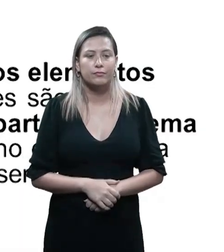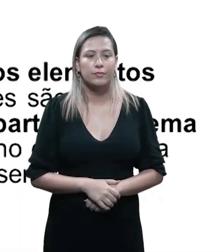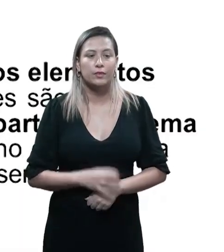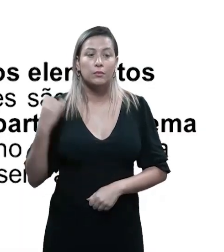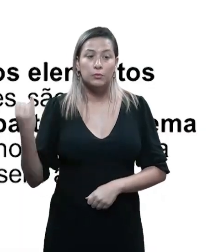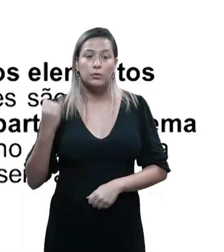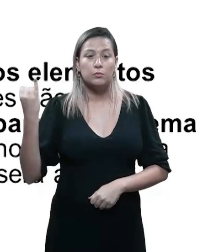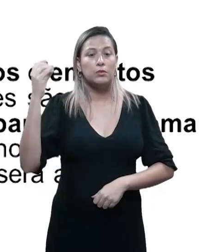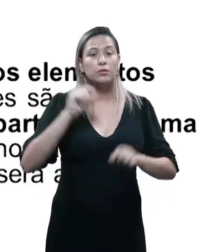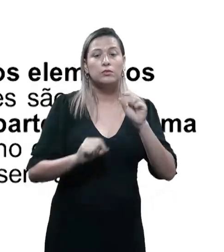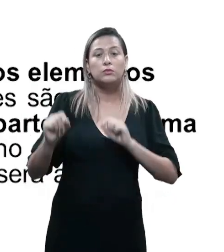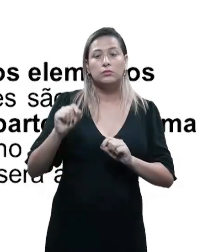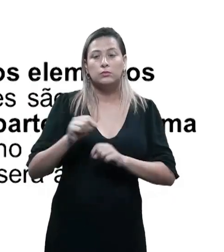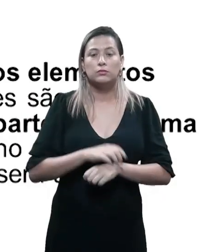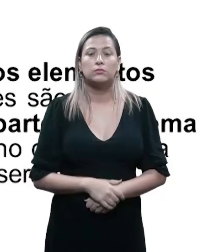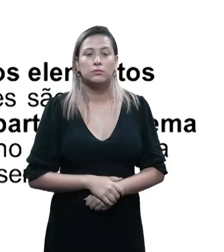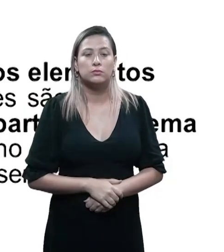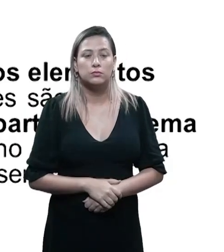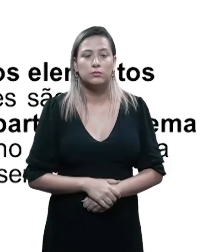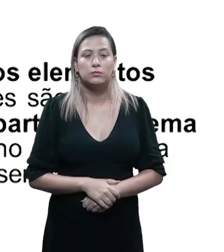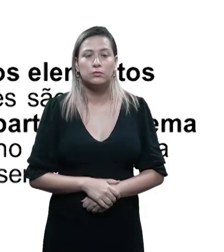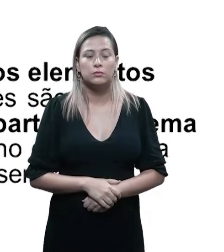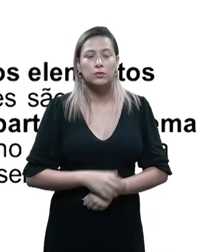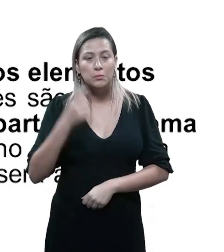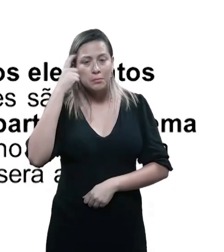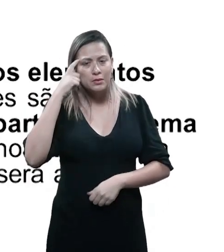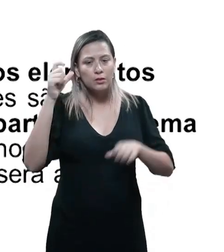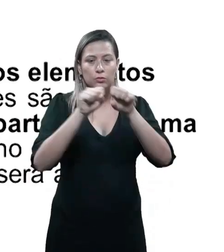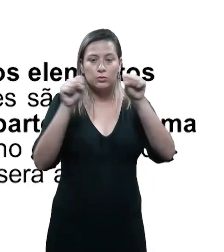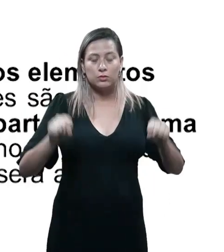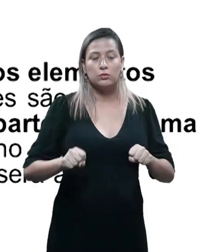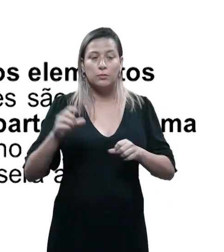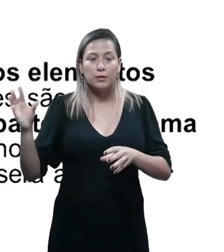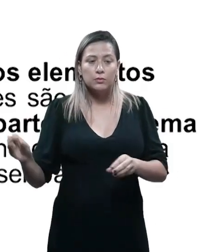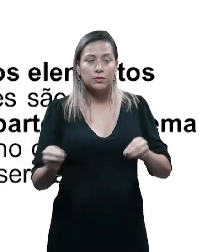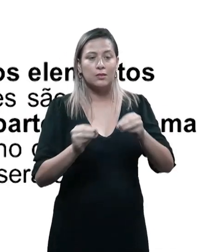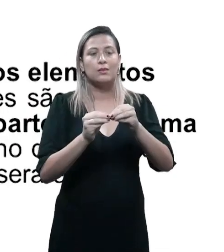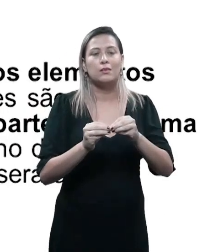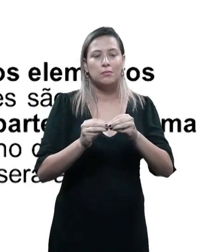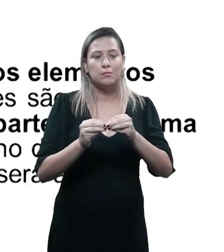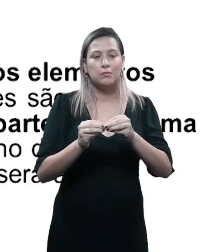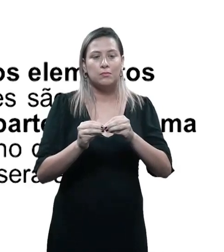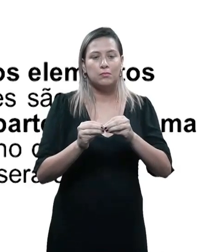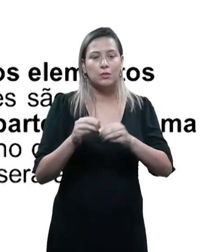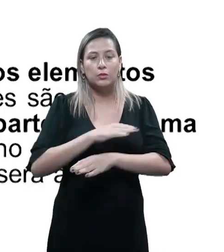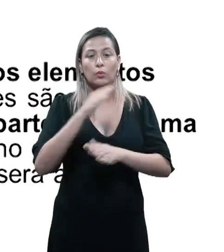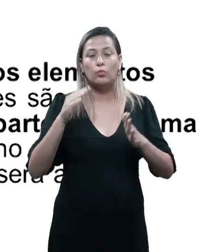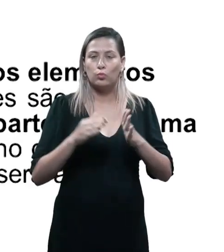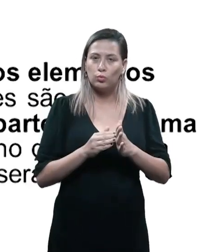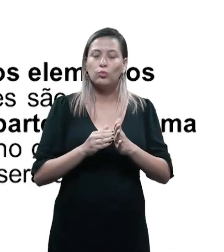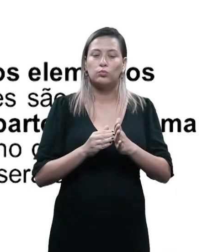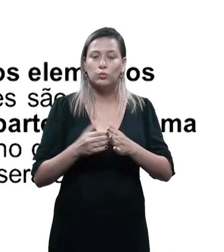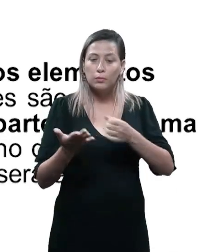noção de sistema a ideia de que os elementos formam um todo em que tudo se suporta.